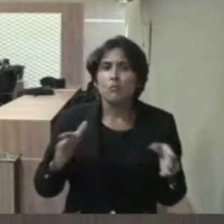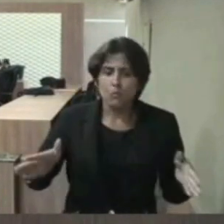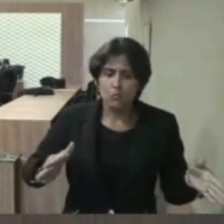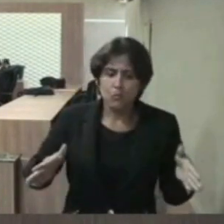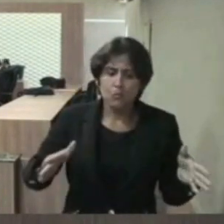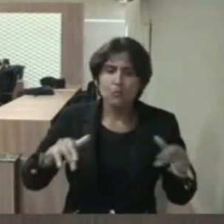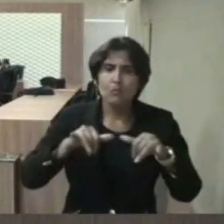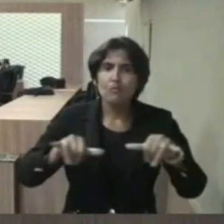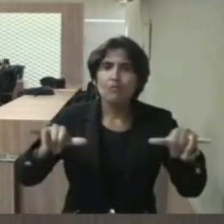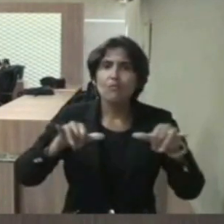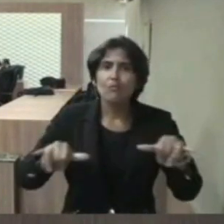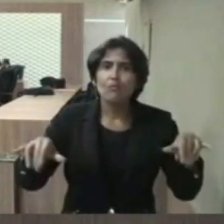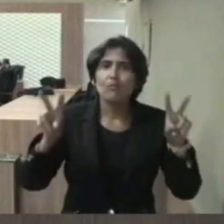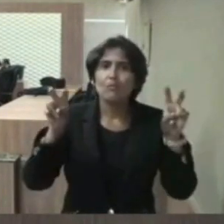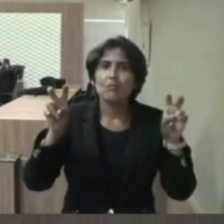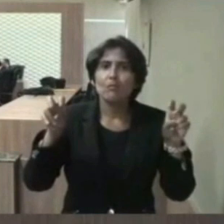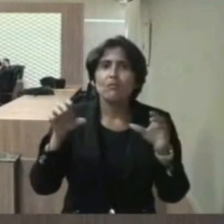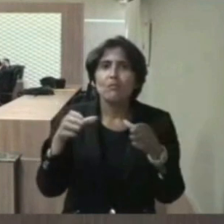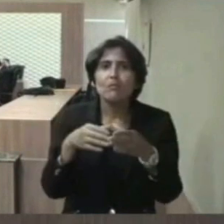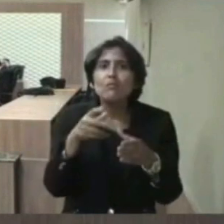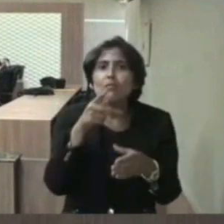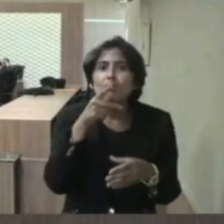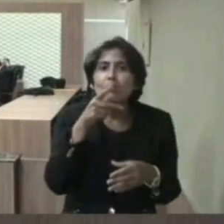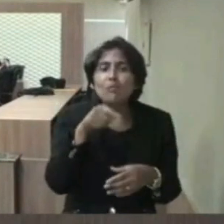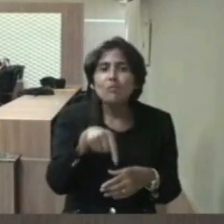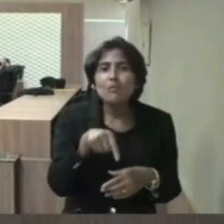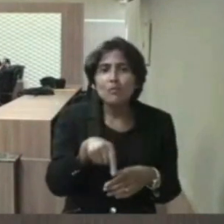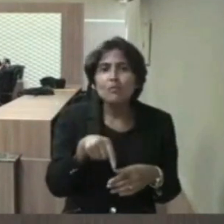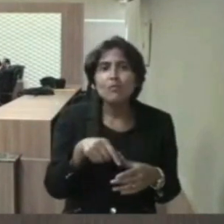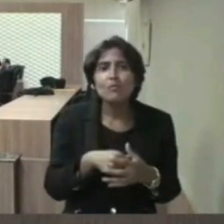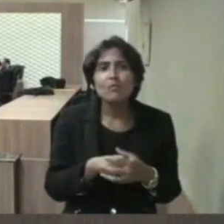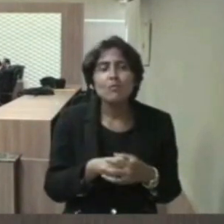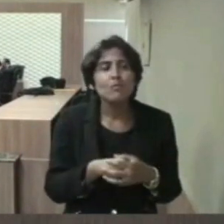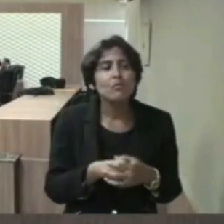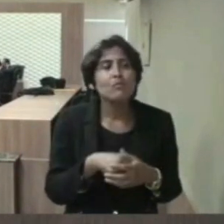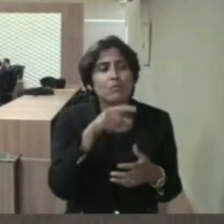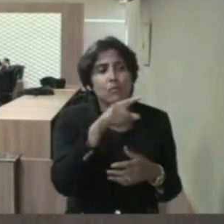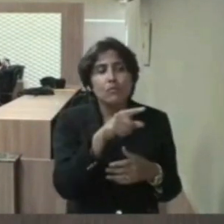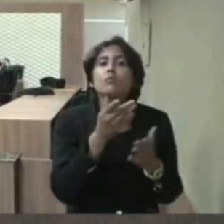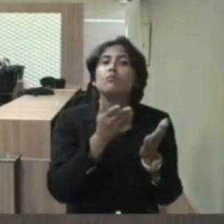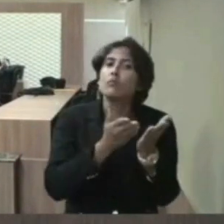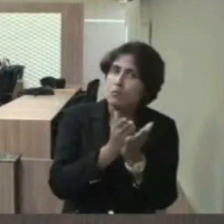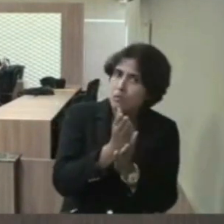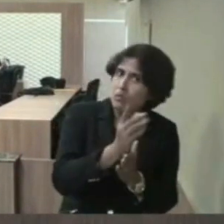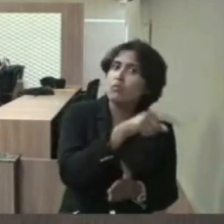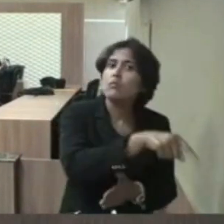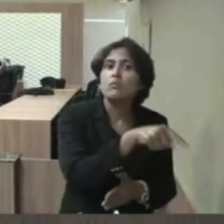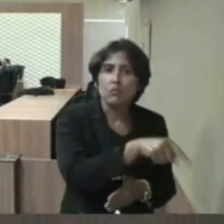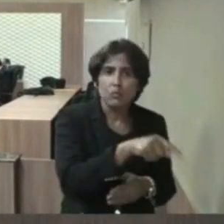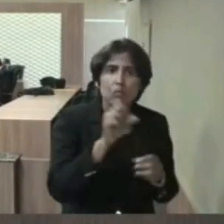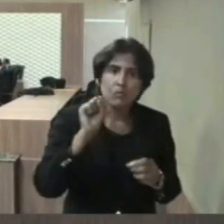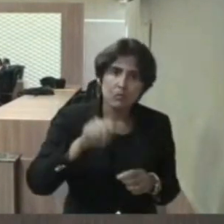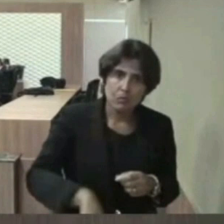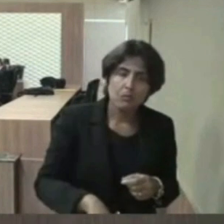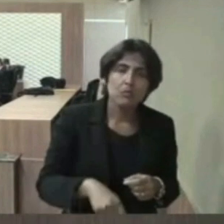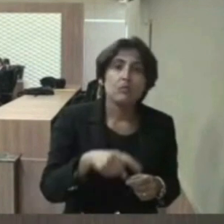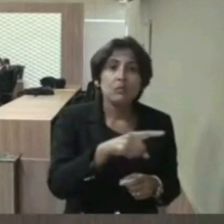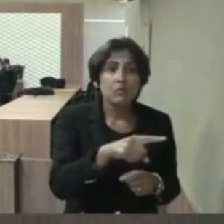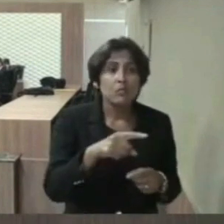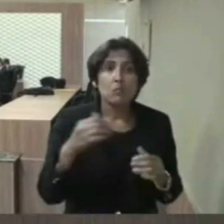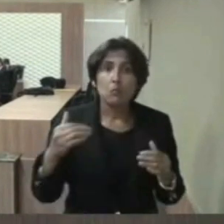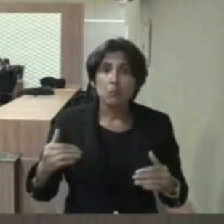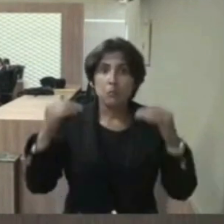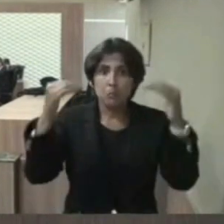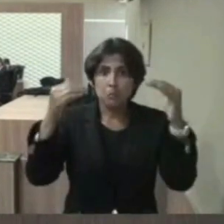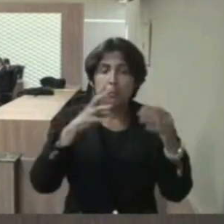em benefício das pautas do partido. Ante o exposto, julgo os procedentes dos pedidos desta ação para reconhecer o abuso de poder